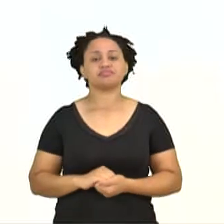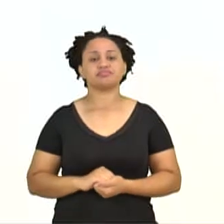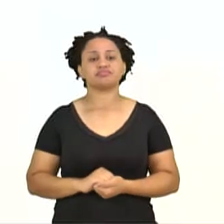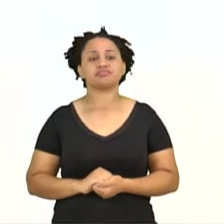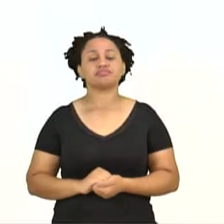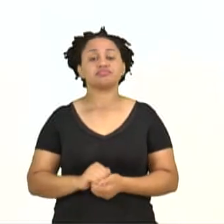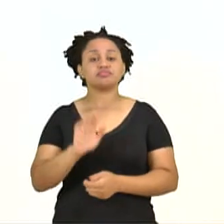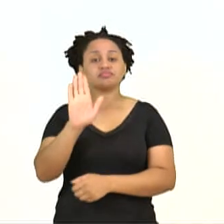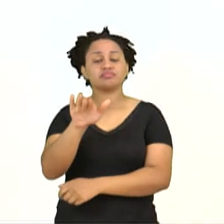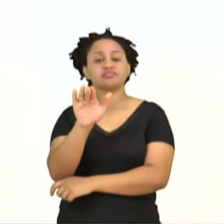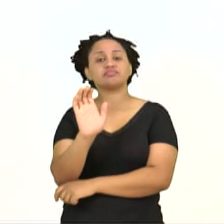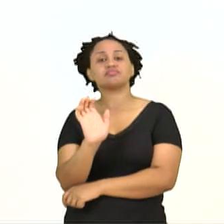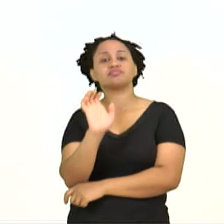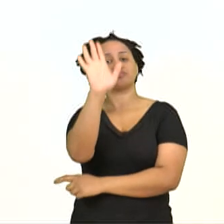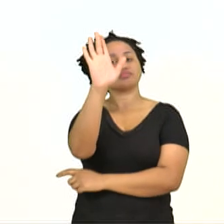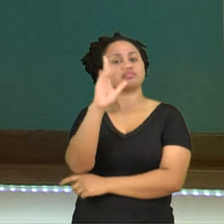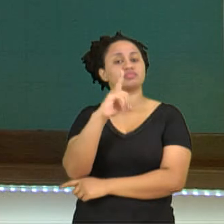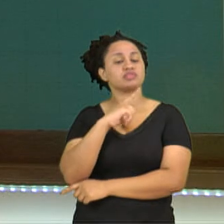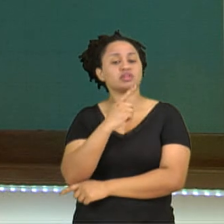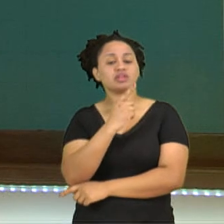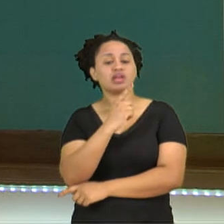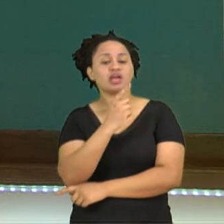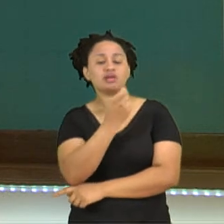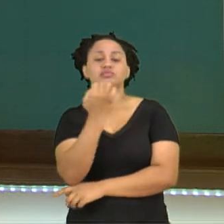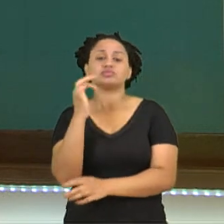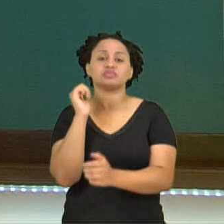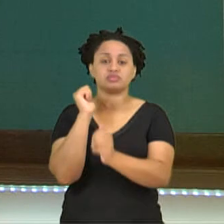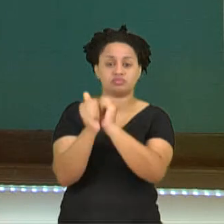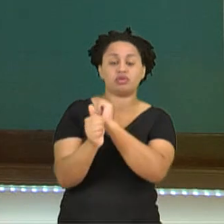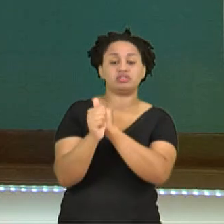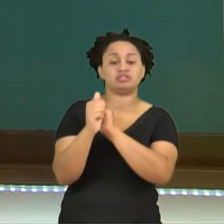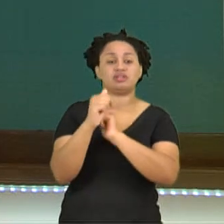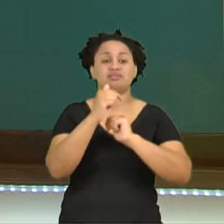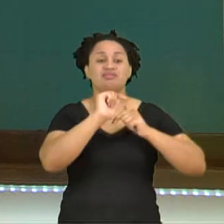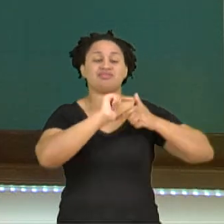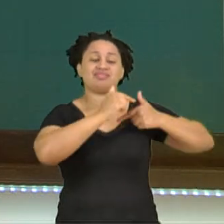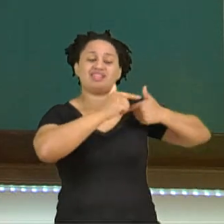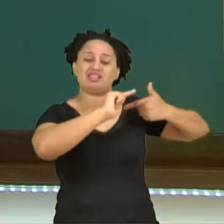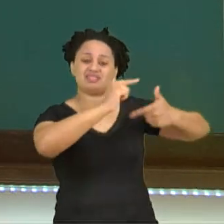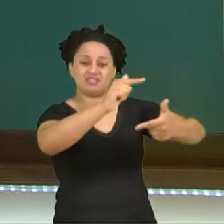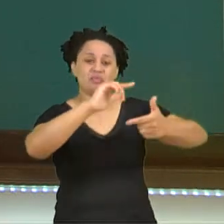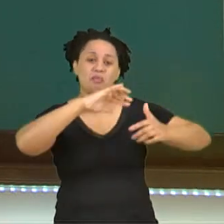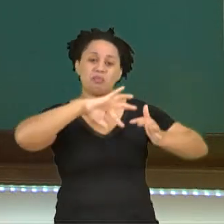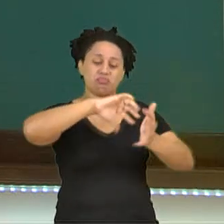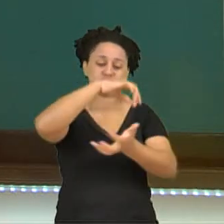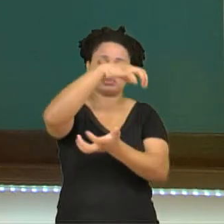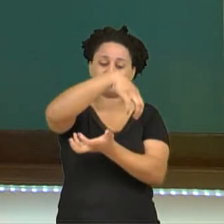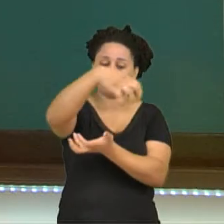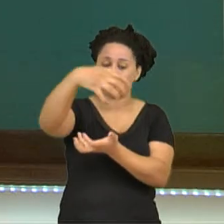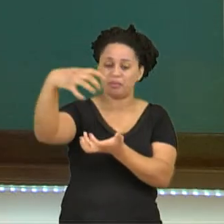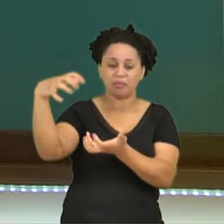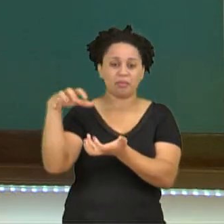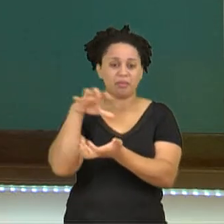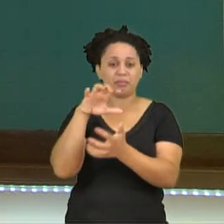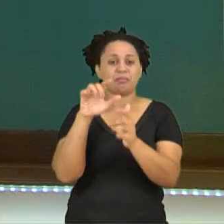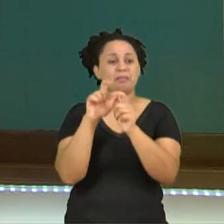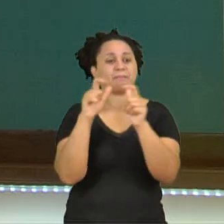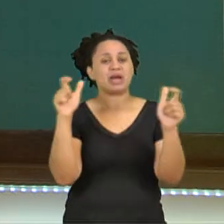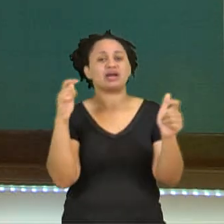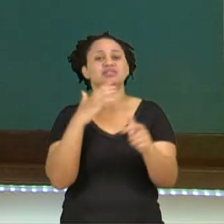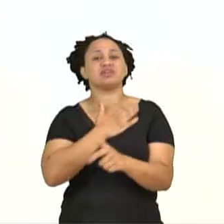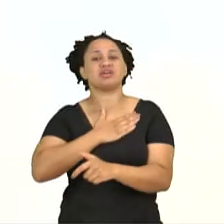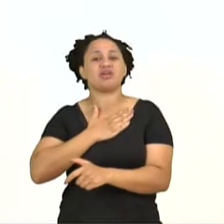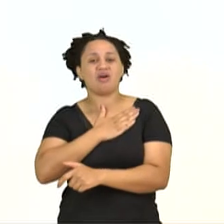O basquetebol é um dos esportes mais tradicionais do mundo. A maioria gosta do